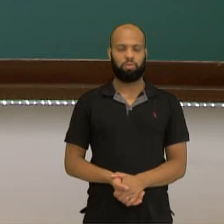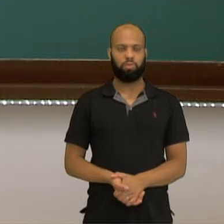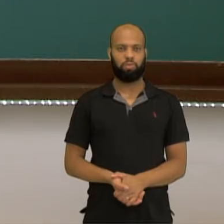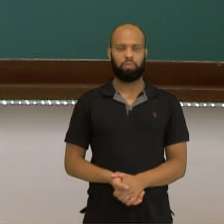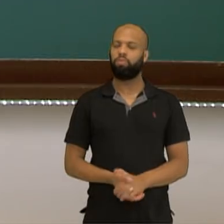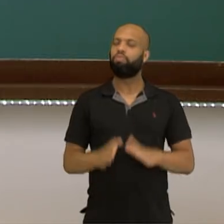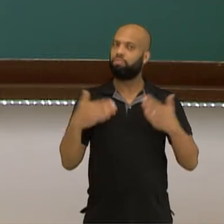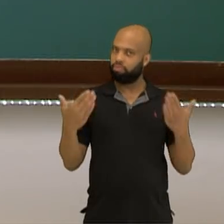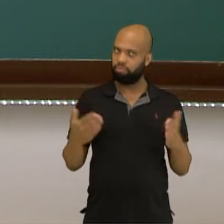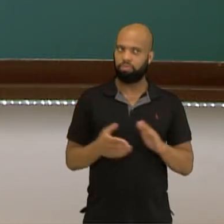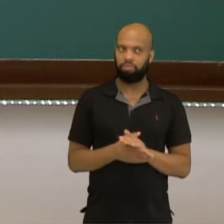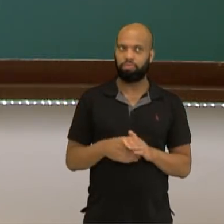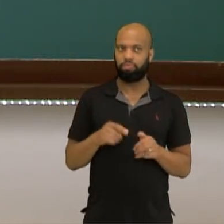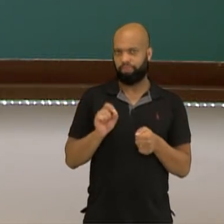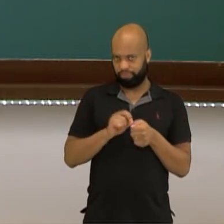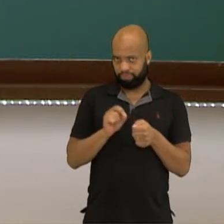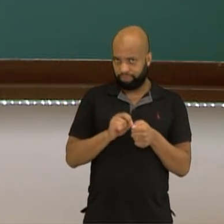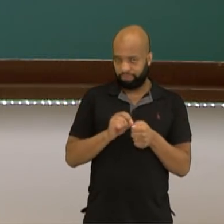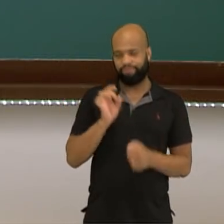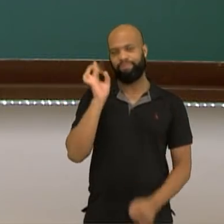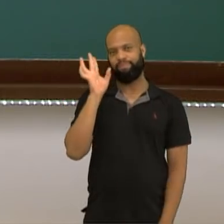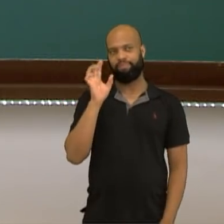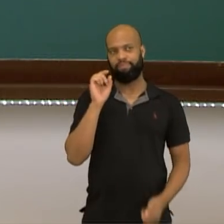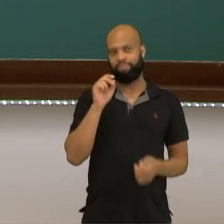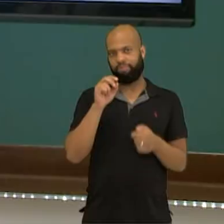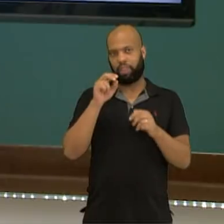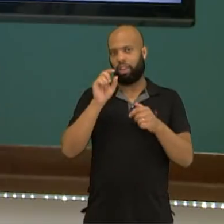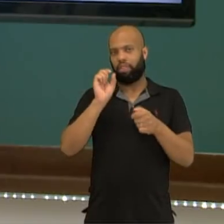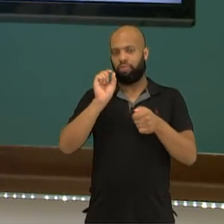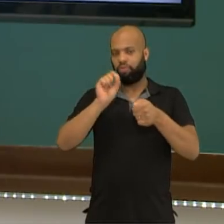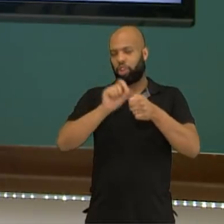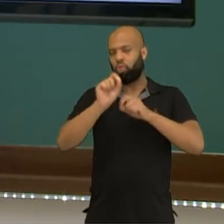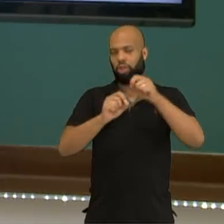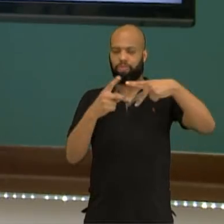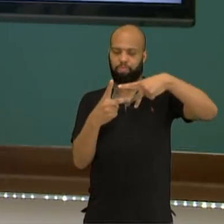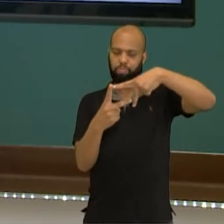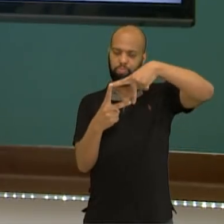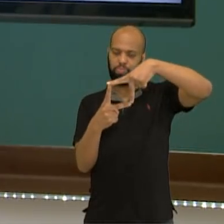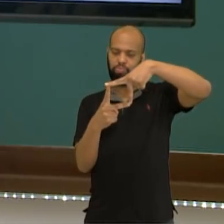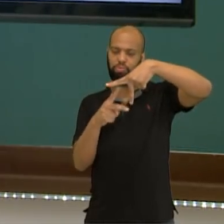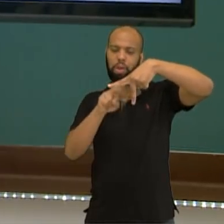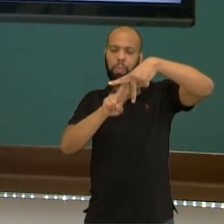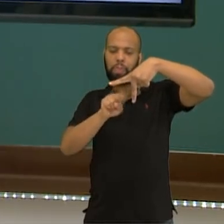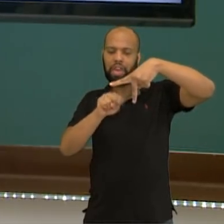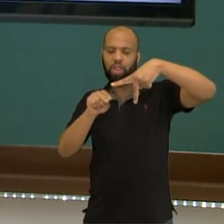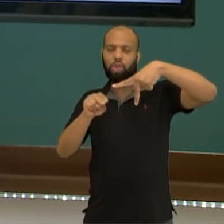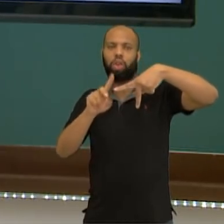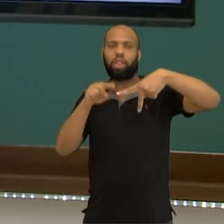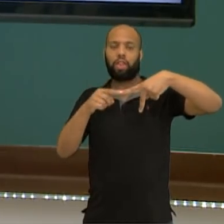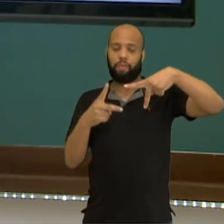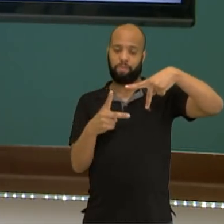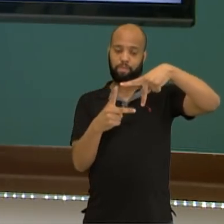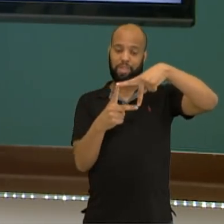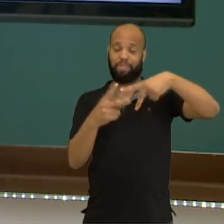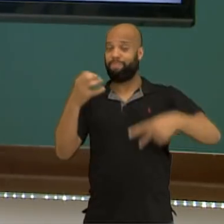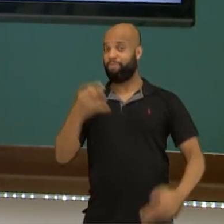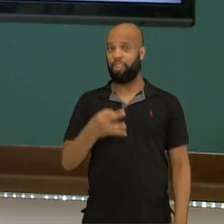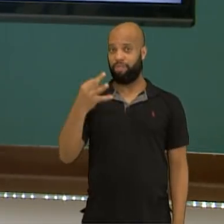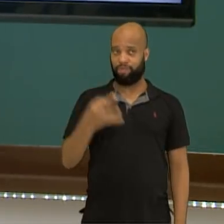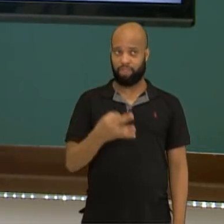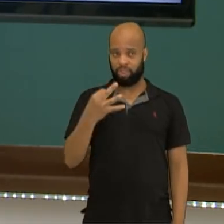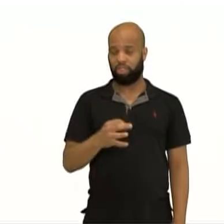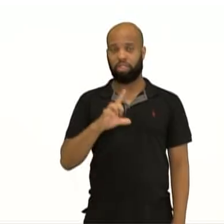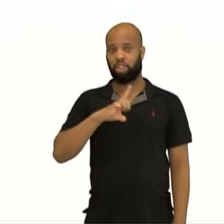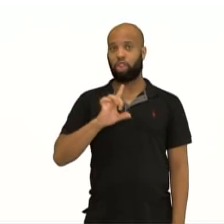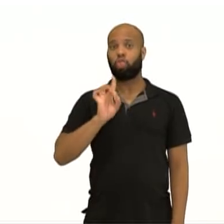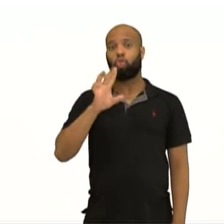E aí? Facinho, né? Eu pinto um quadradinho, tá feito um quadrado perfeito de um